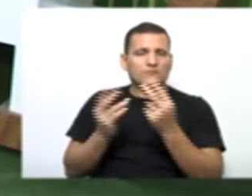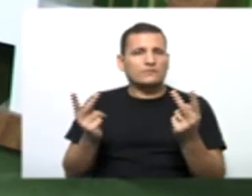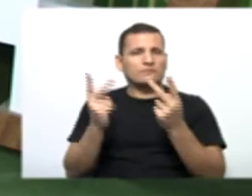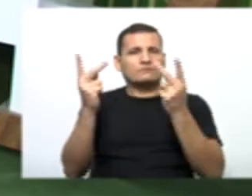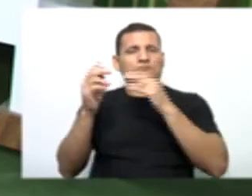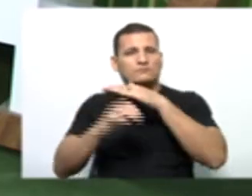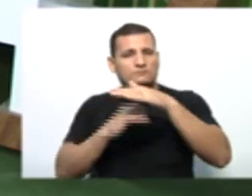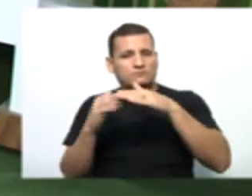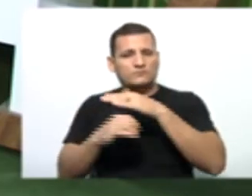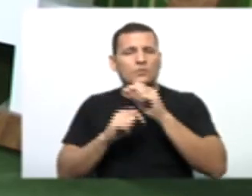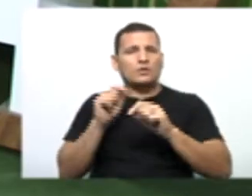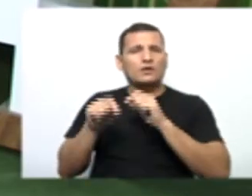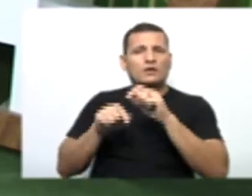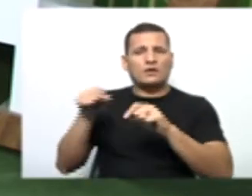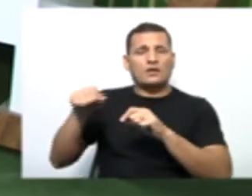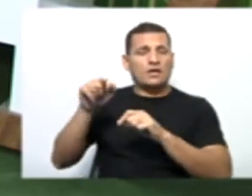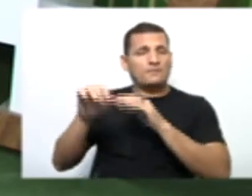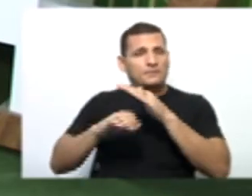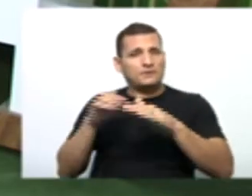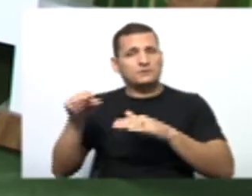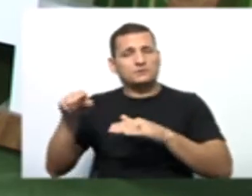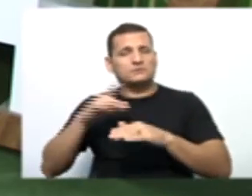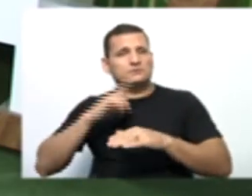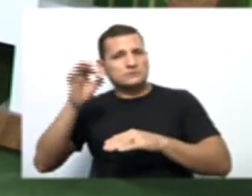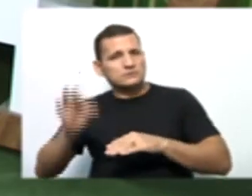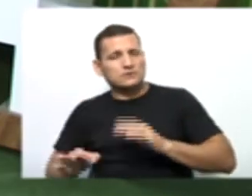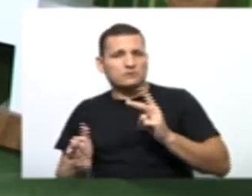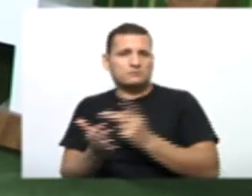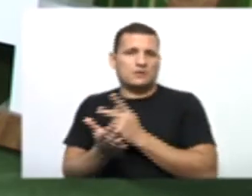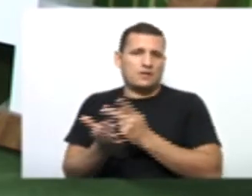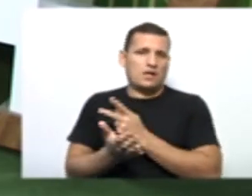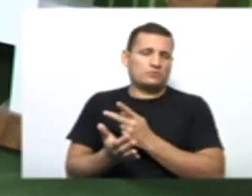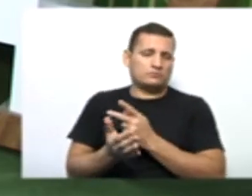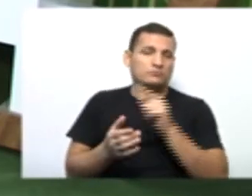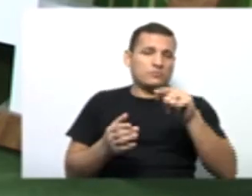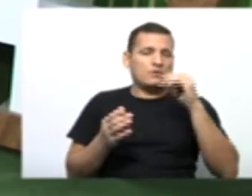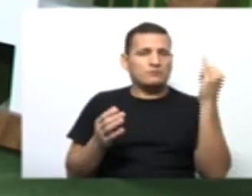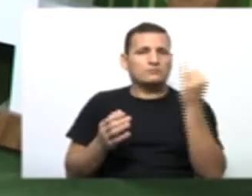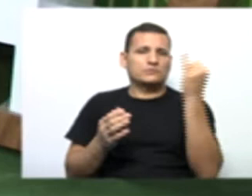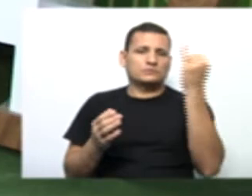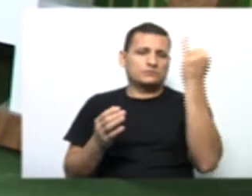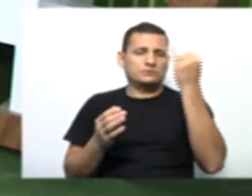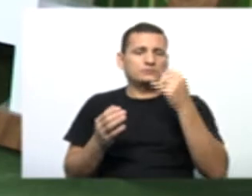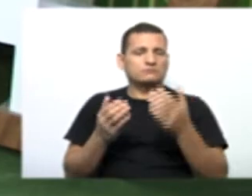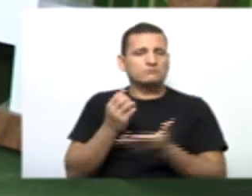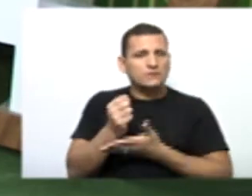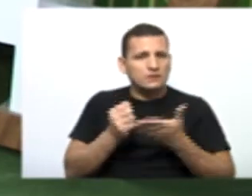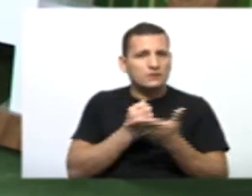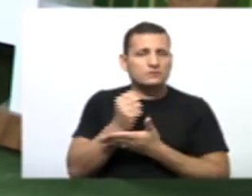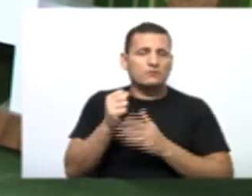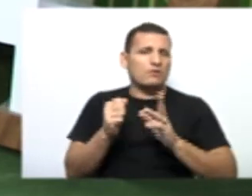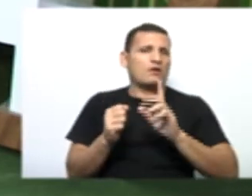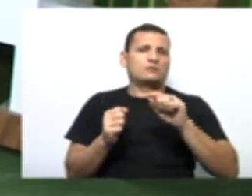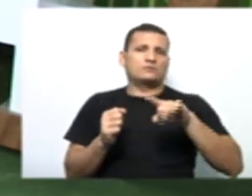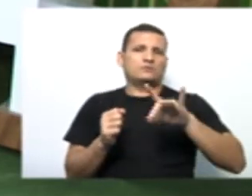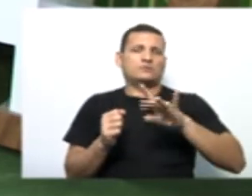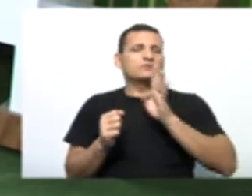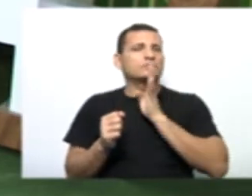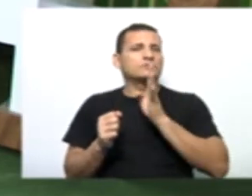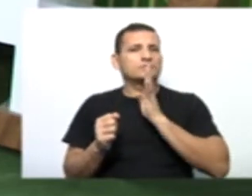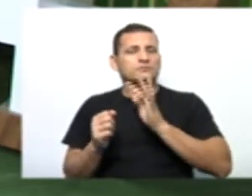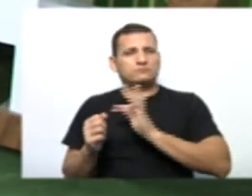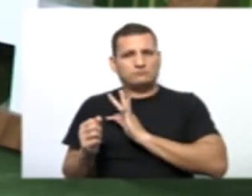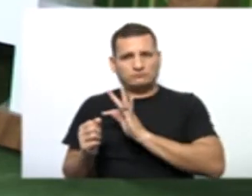que a empresa considera como certo e como errado. Isso é fundamental, né? Não apenas o conhecimento técnico, como nós já